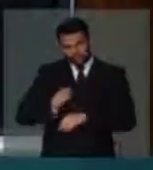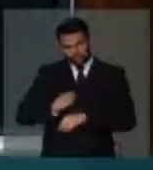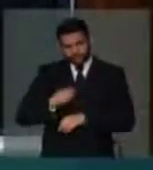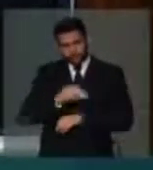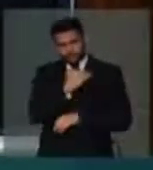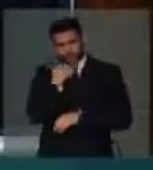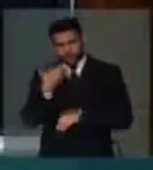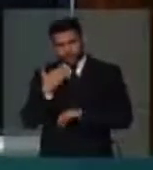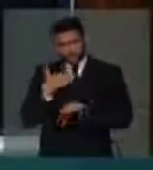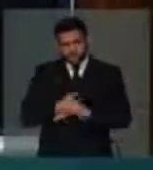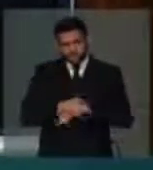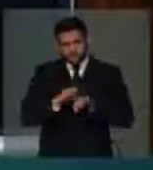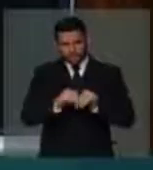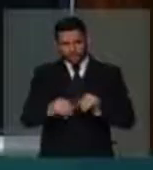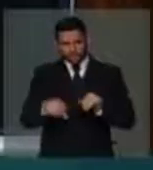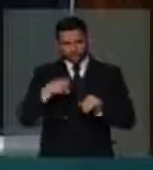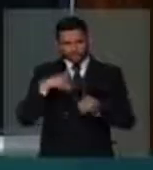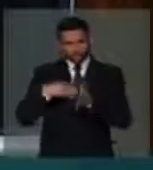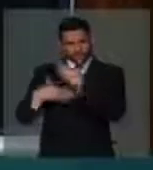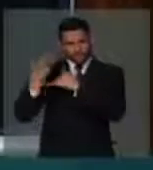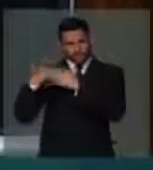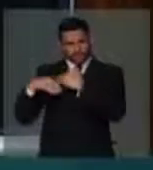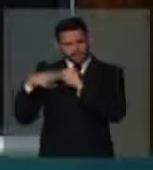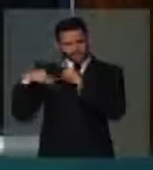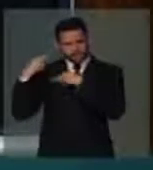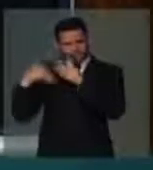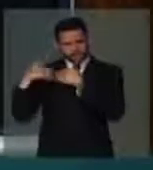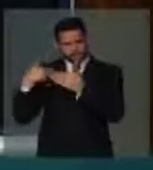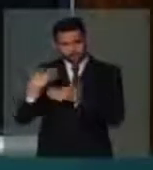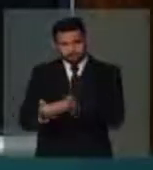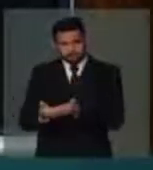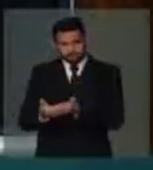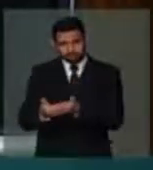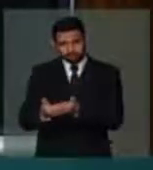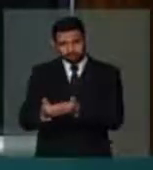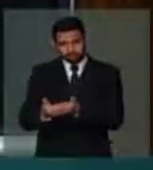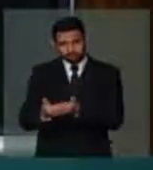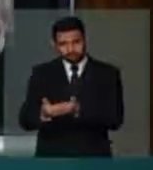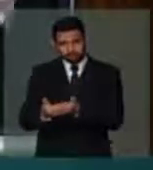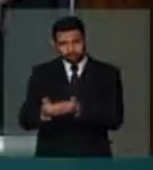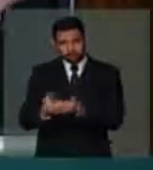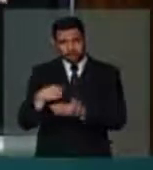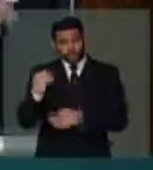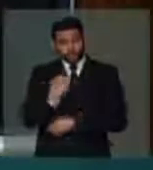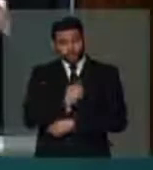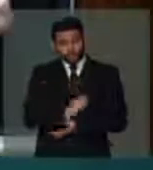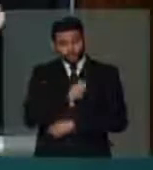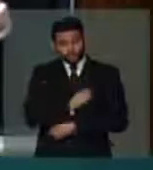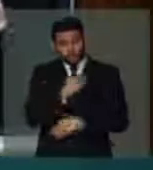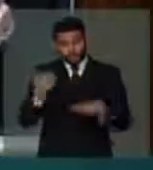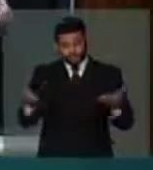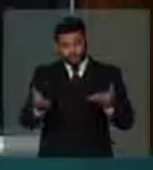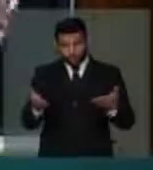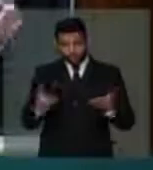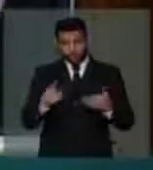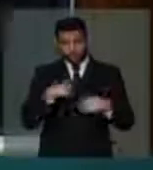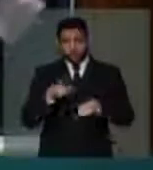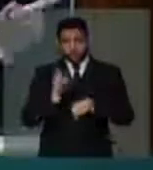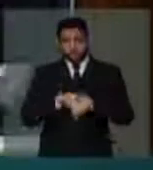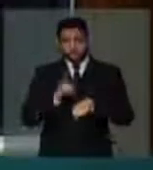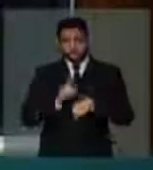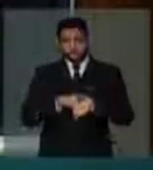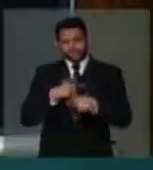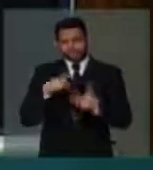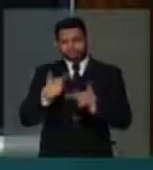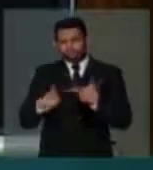e morrer na terra dos seus antepassados e dos seus ancestrais. Nós estamos vivendo hoje um momento de